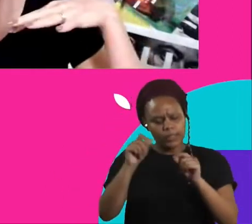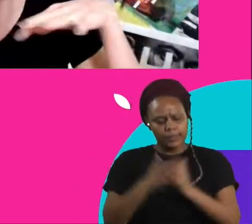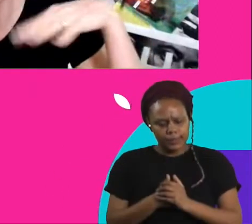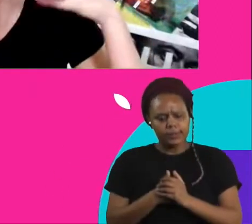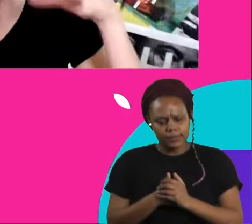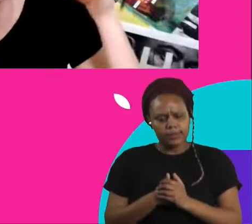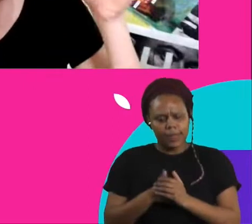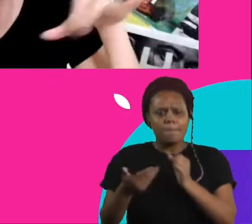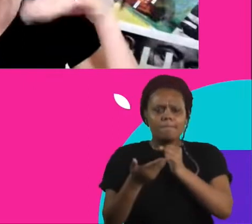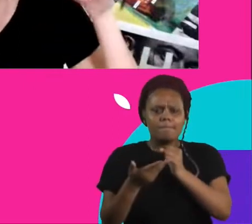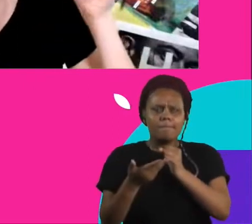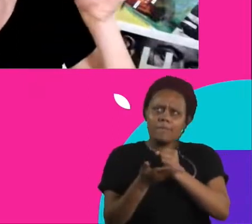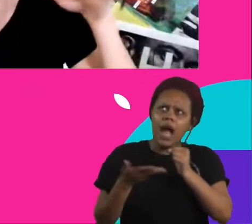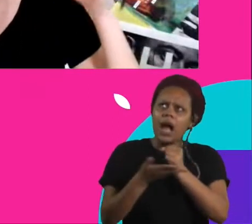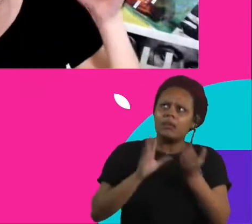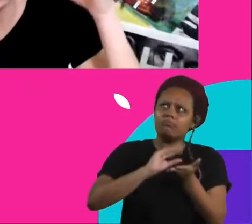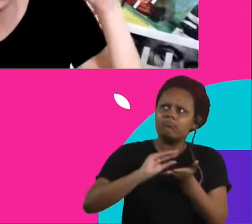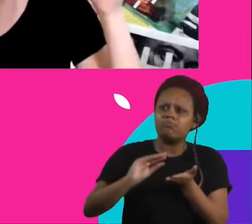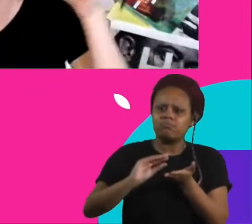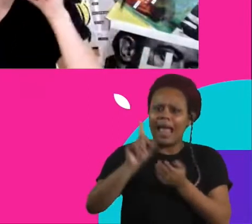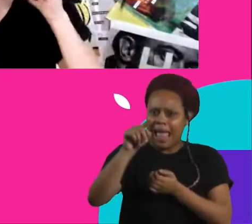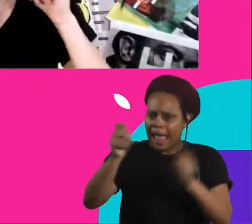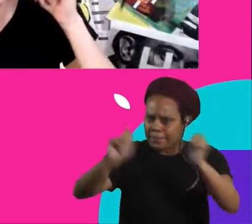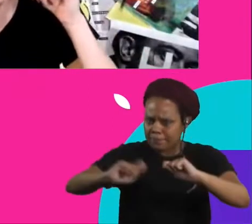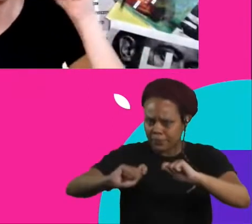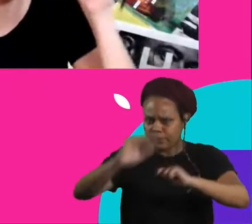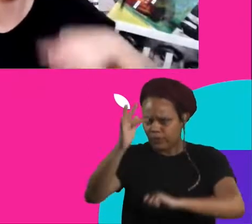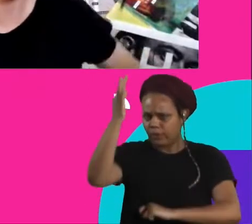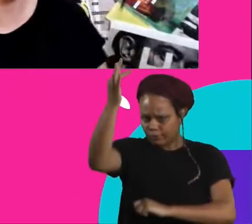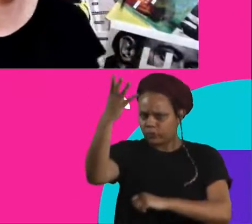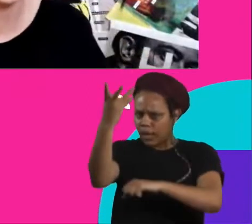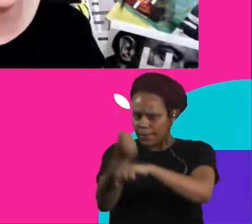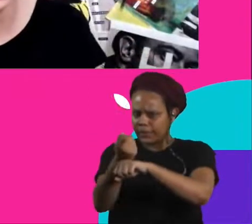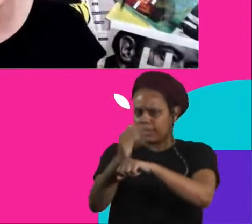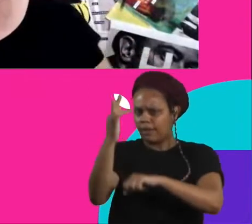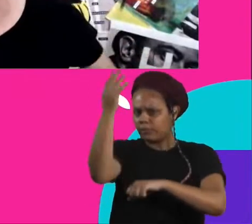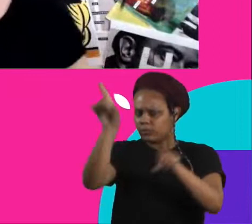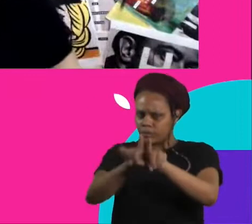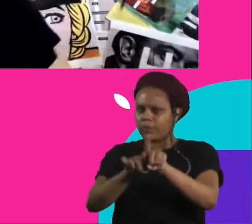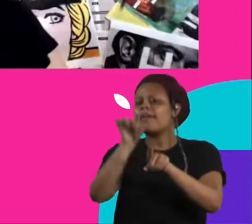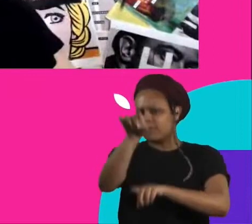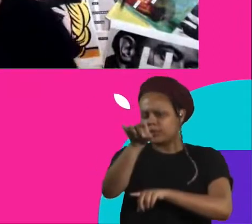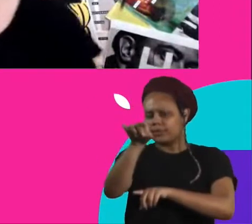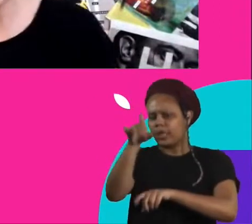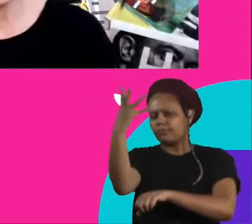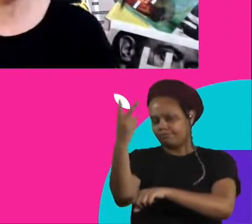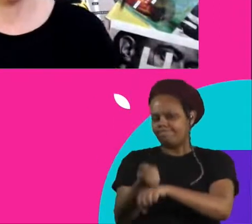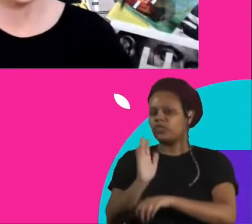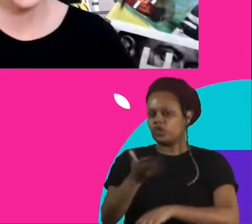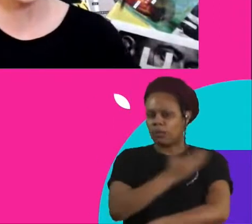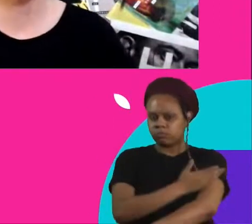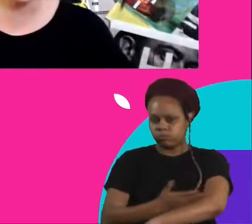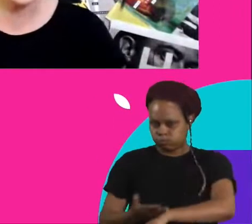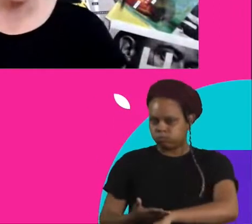com base em dados, aparece como uma das competências do futuro, uma das habilidades do futuro, que eu sei que você é especialista. E aí eu queria ouvir um